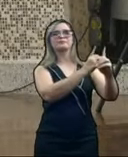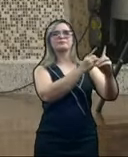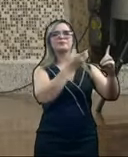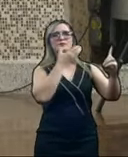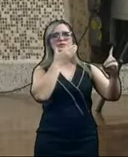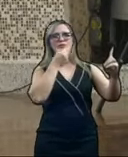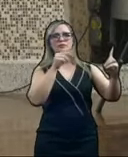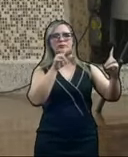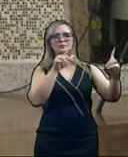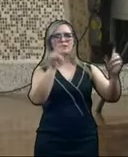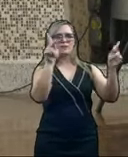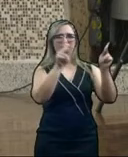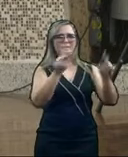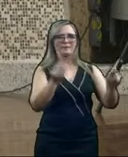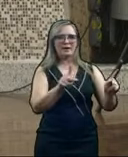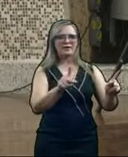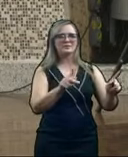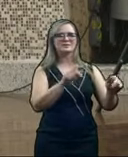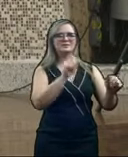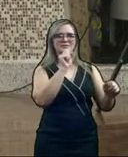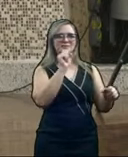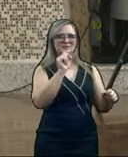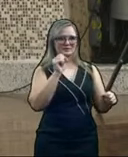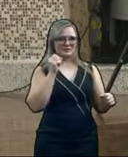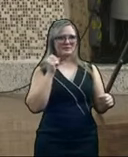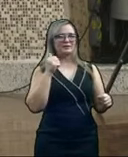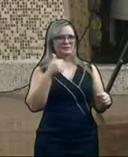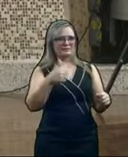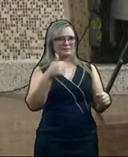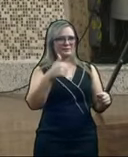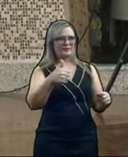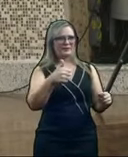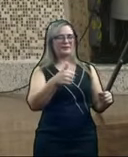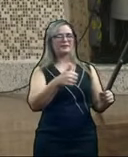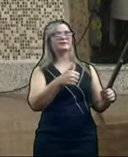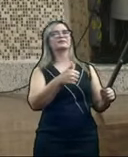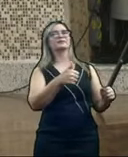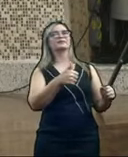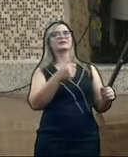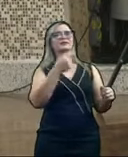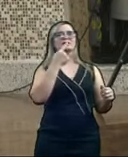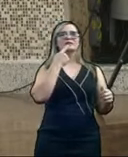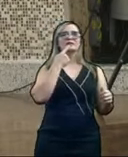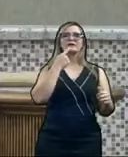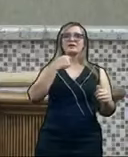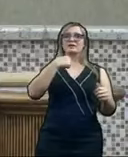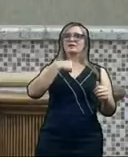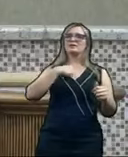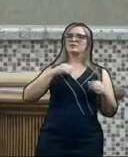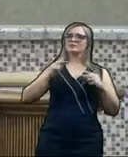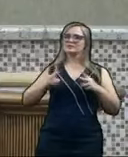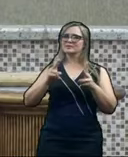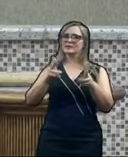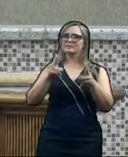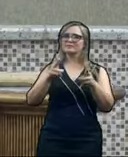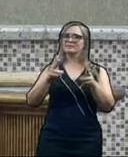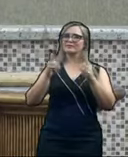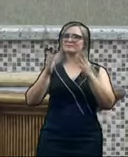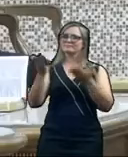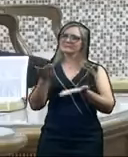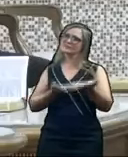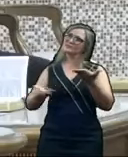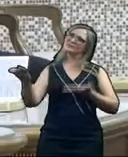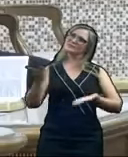ó e vou pagar o voto Por que Deus se lembra Jacó Jacó você tá lembrando de lá em Betel fazer um